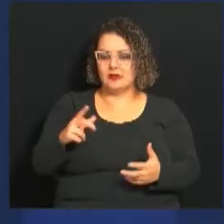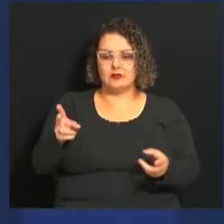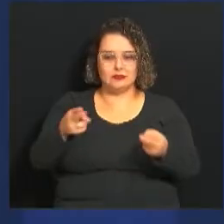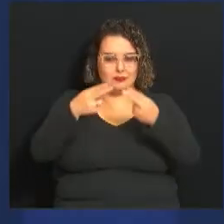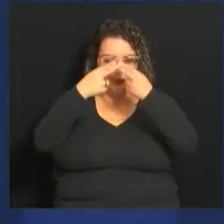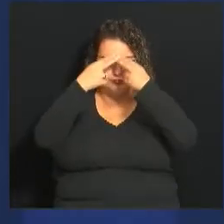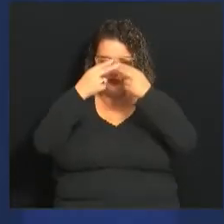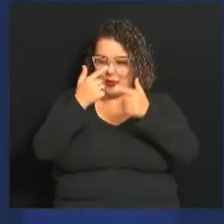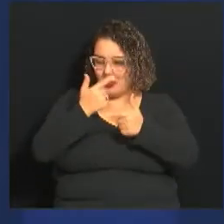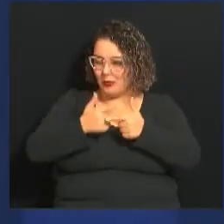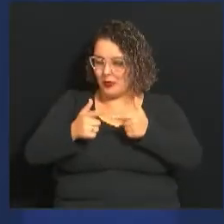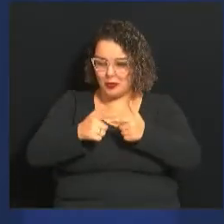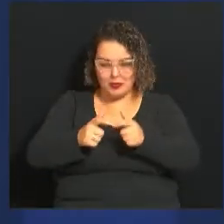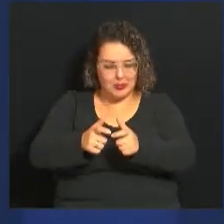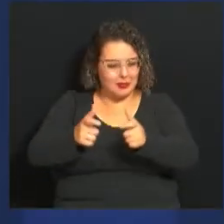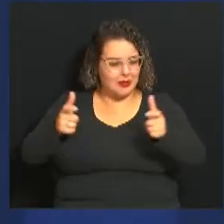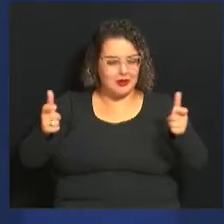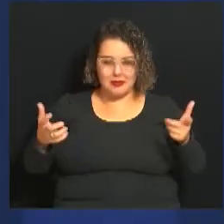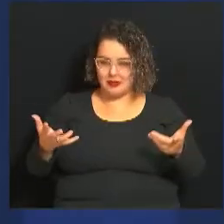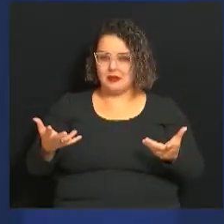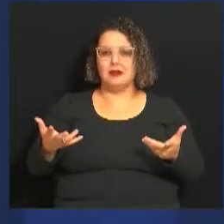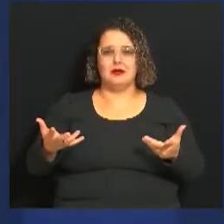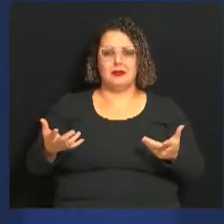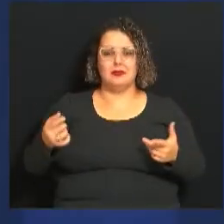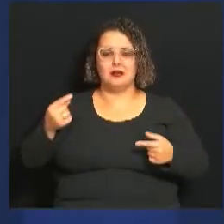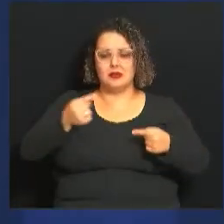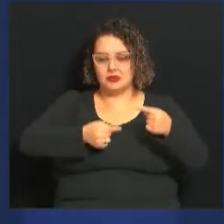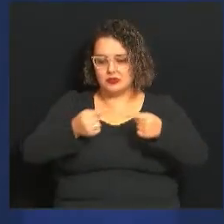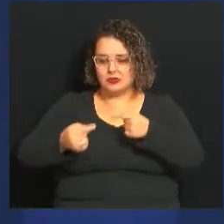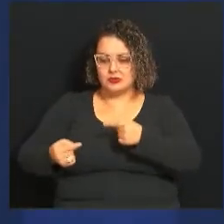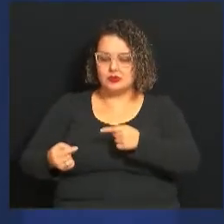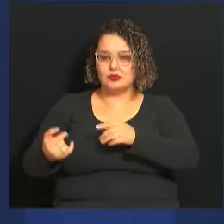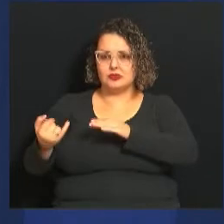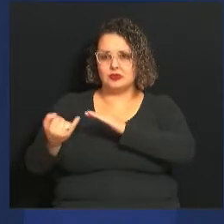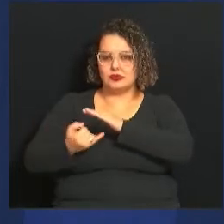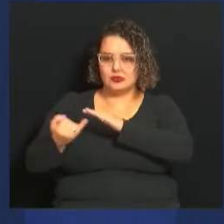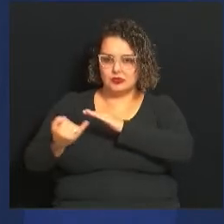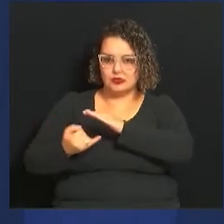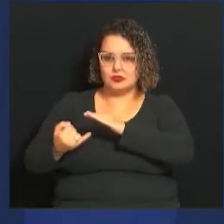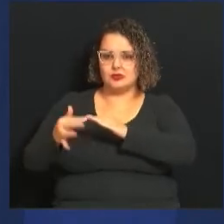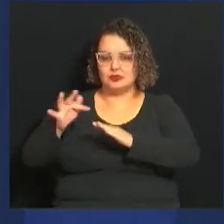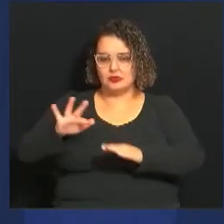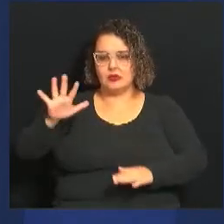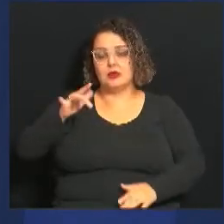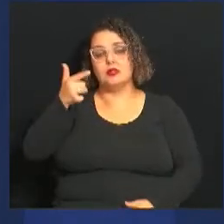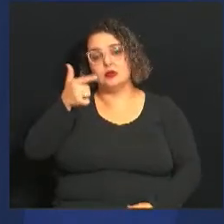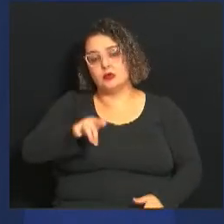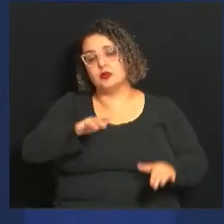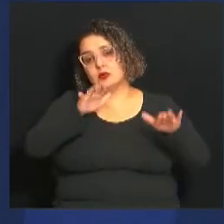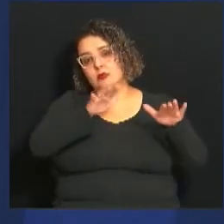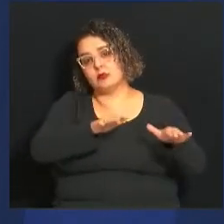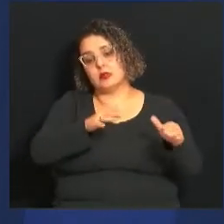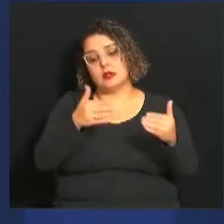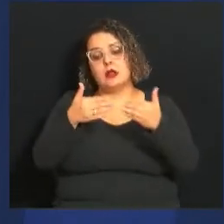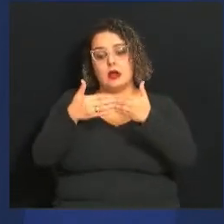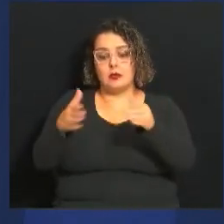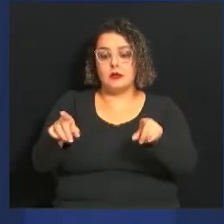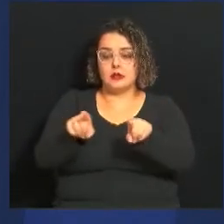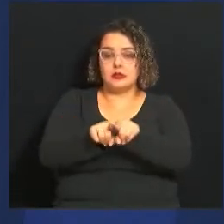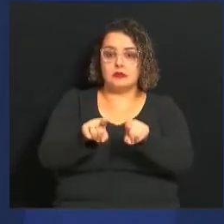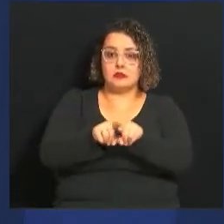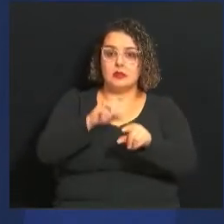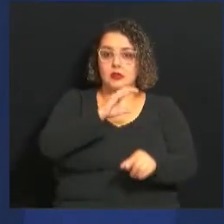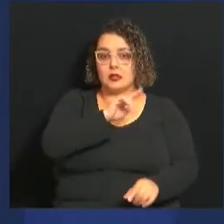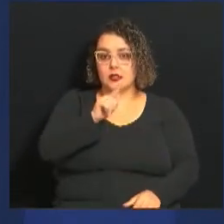grande quem discute a pauta do Instituto Federal, porque queria que mantivesse lá, mas que abrisse também do Campo Grande, que é a sede,